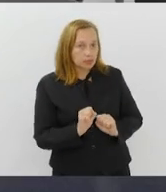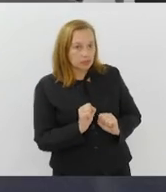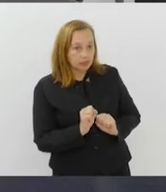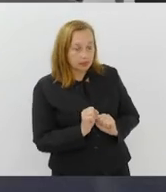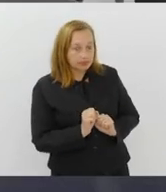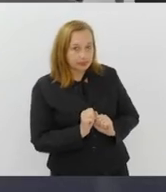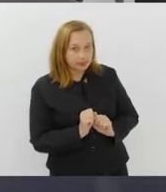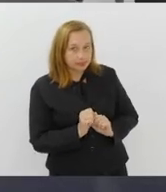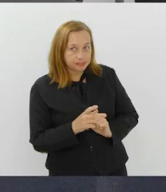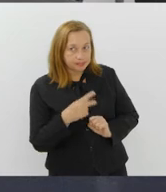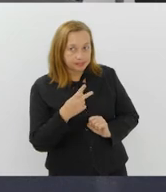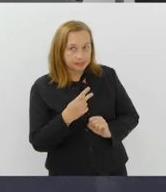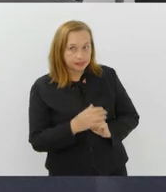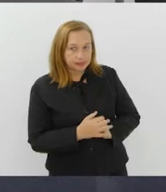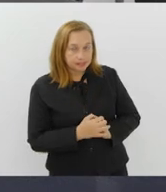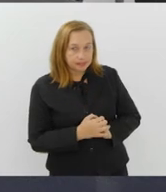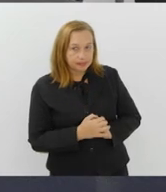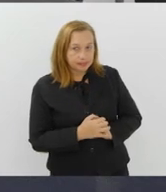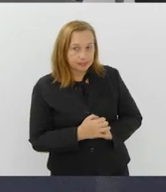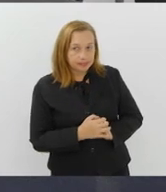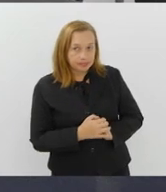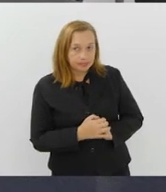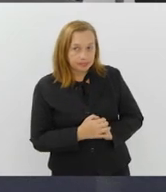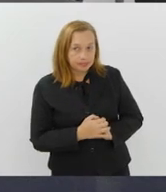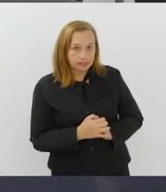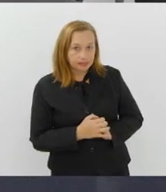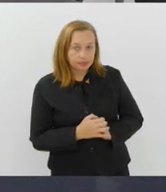deliberação para fazer agora também.